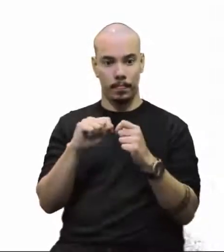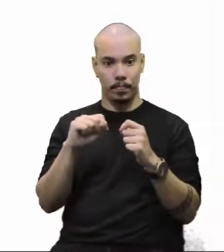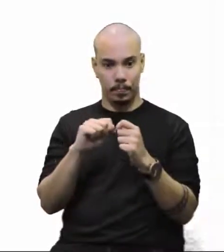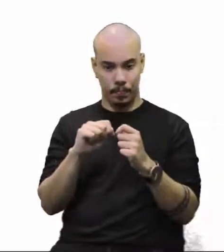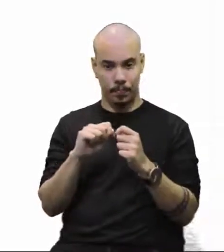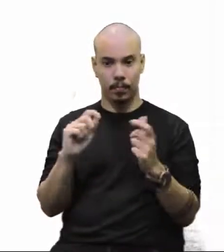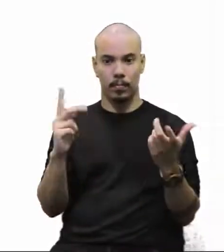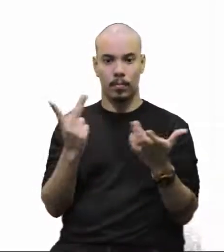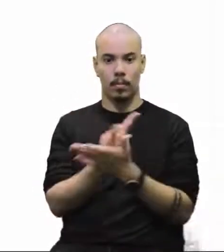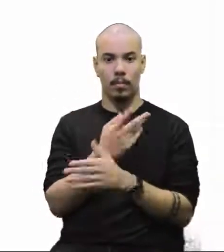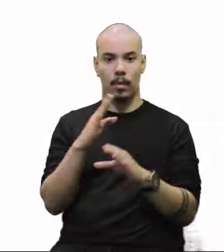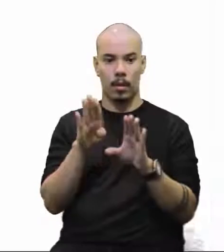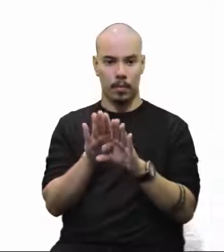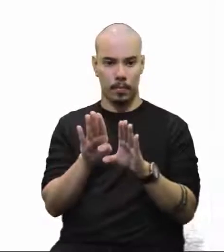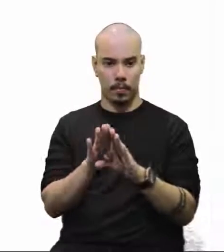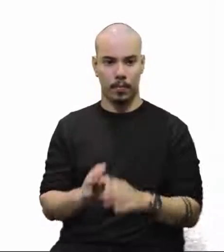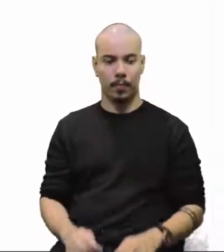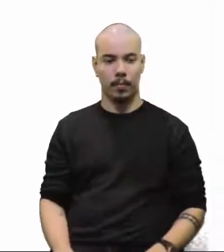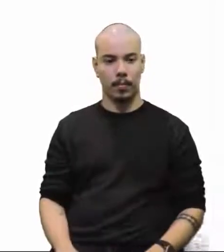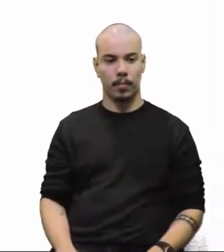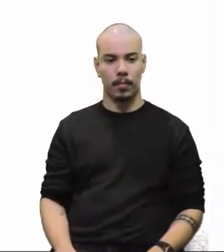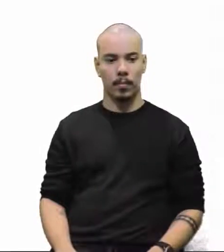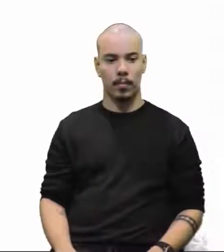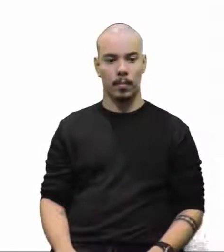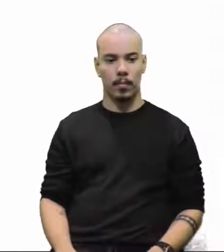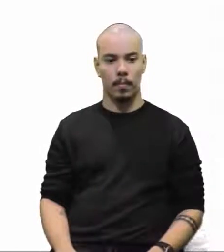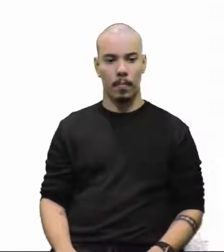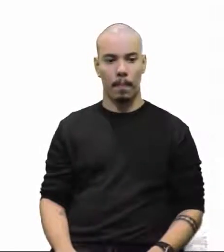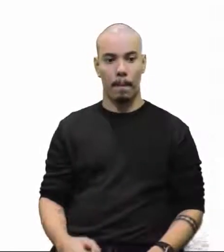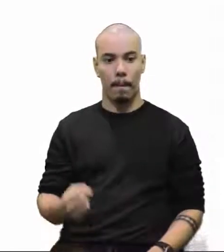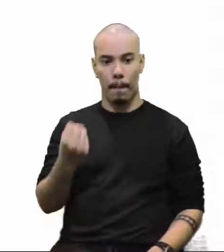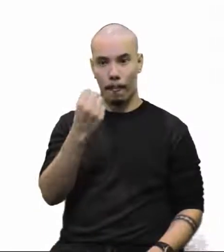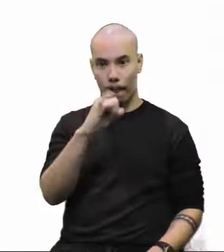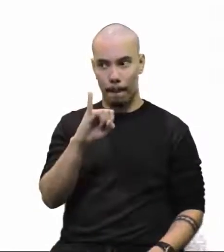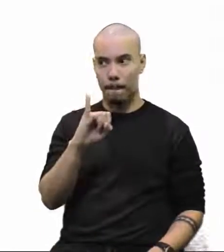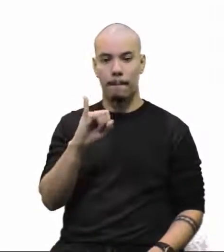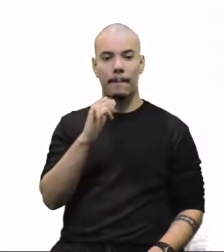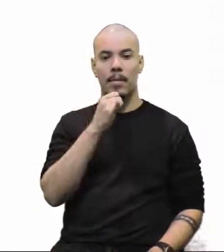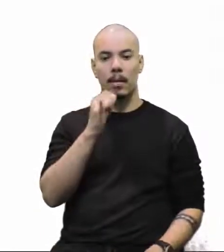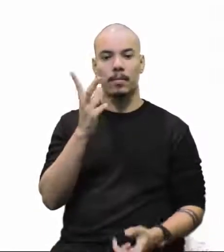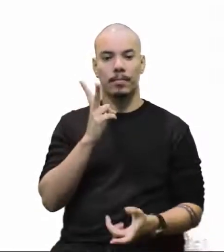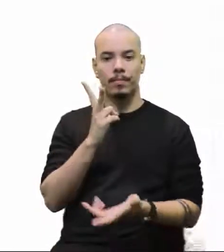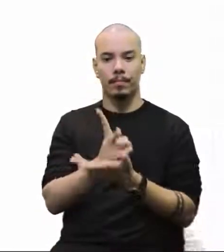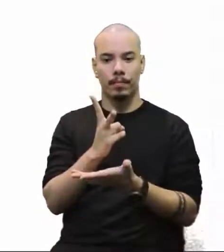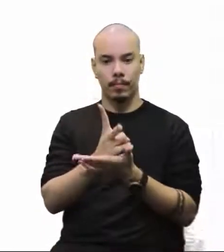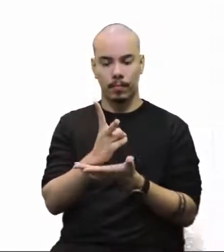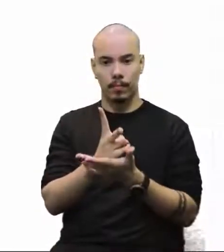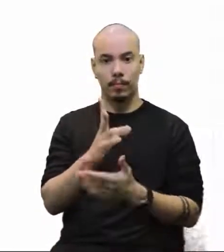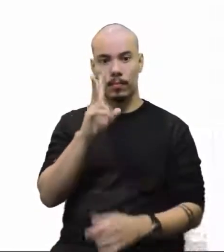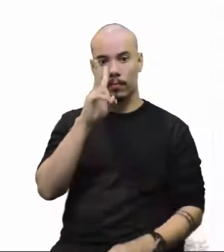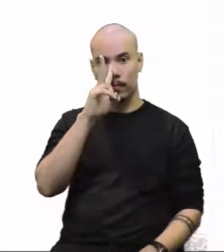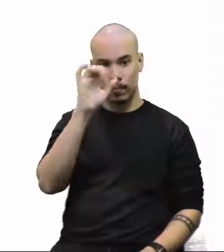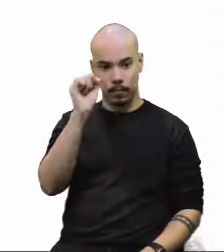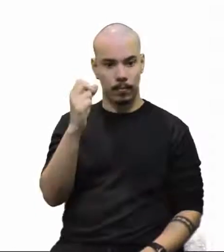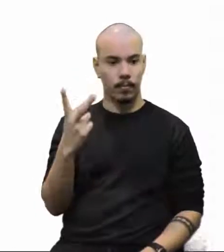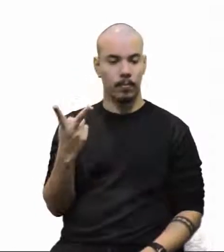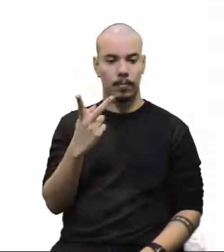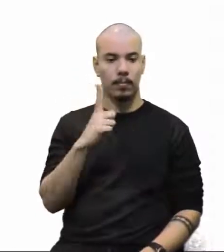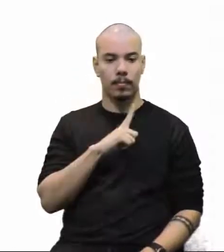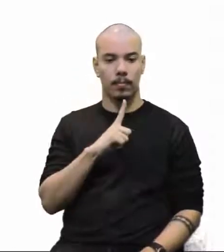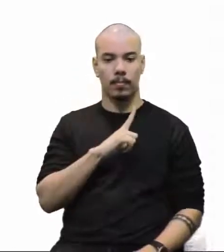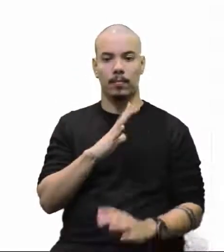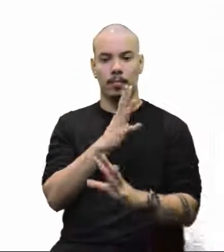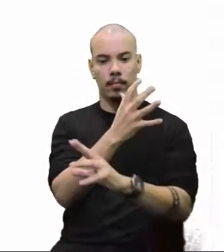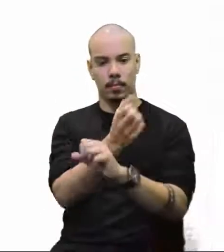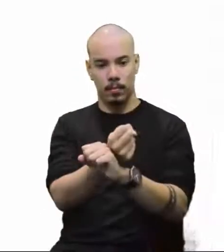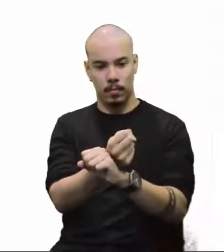opostos, repulsão. Bom, se as correntes têm o mesmo sentido, a força entre os condutores será de atração